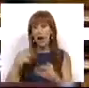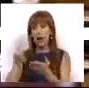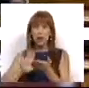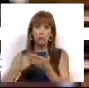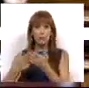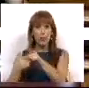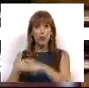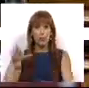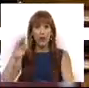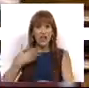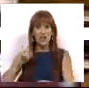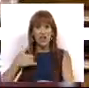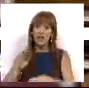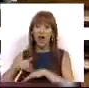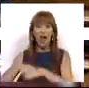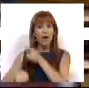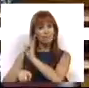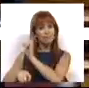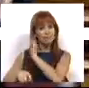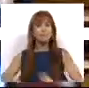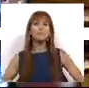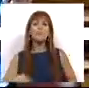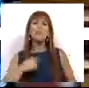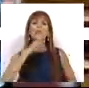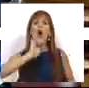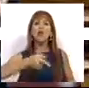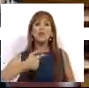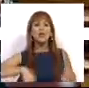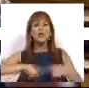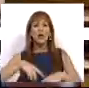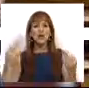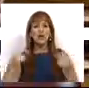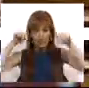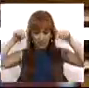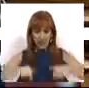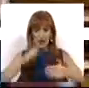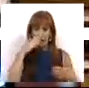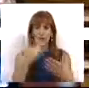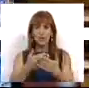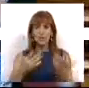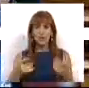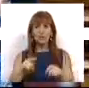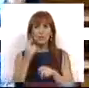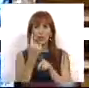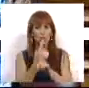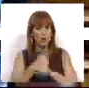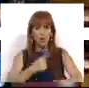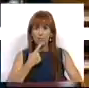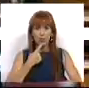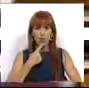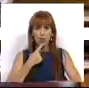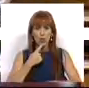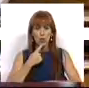leitura que o PSD e o CDS querem fazer. E, portanto, isto para dizer o quê? Que nós, de facto, estamos aqui perante uma questão